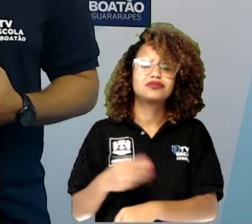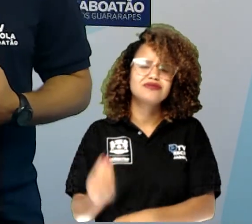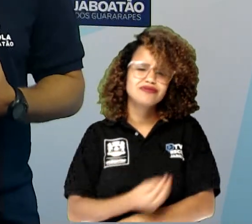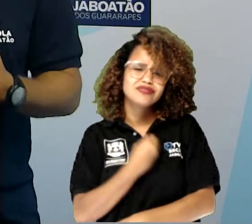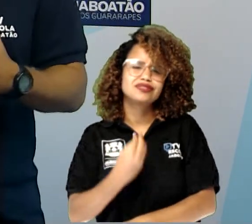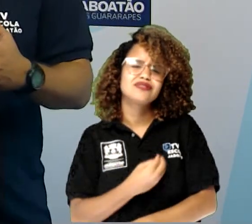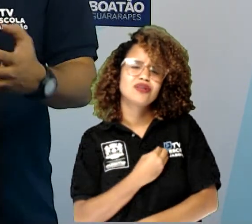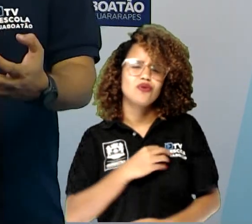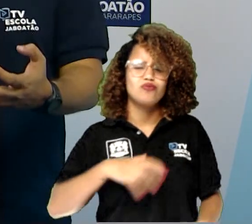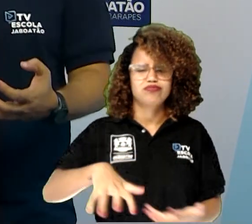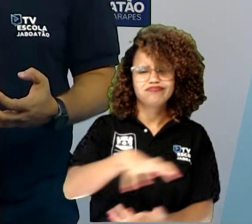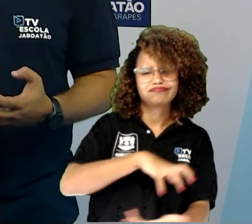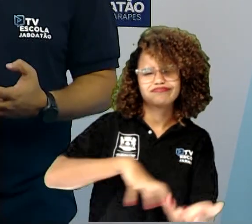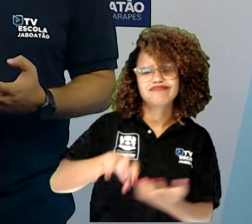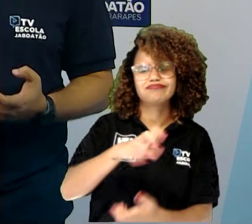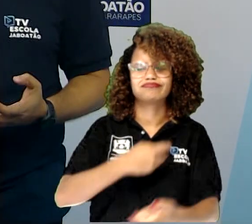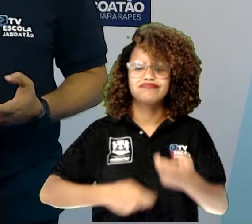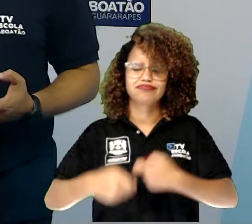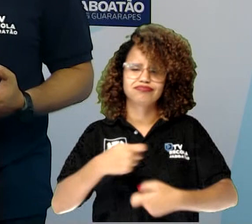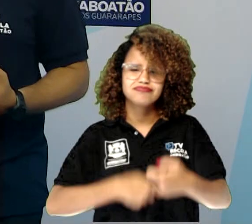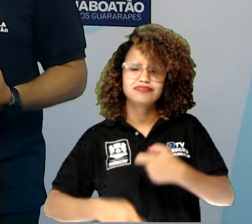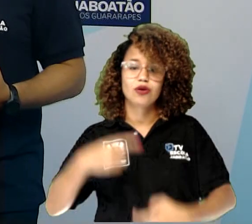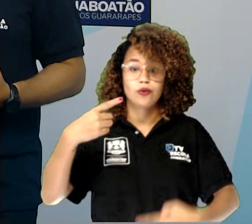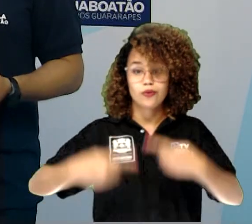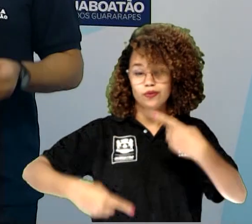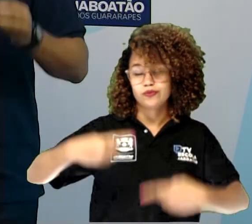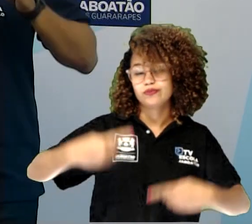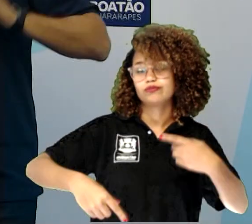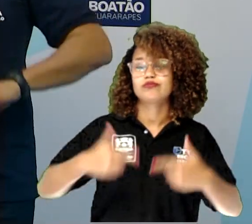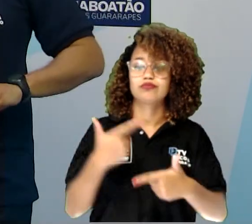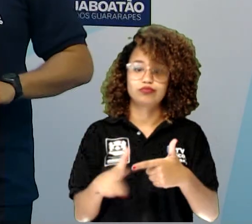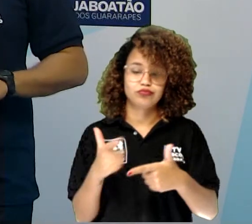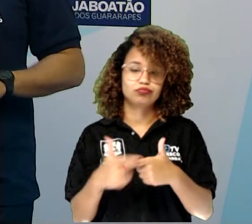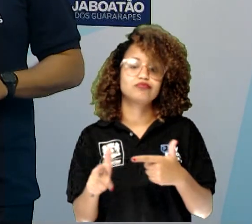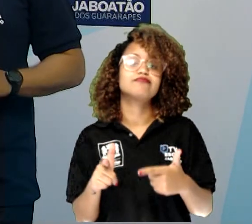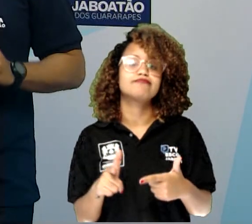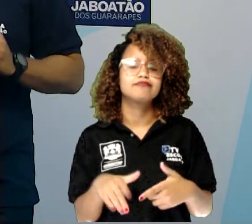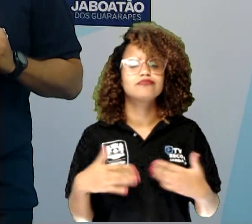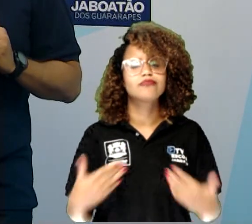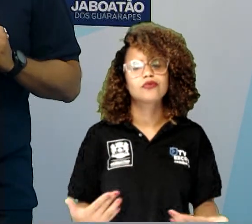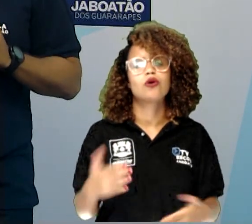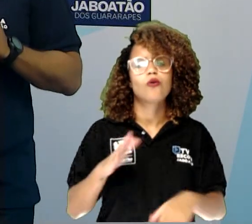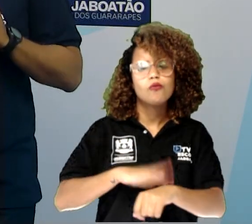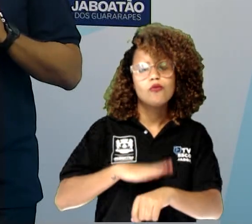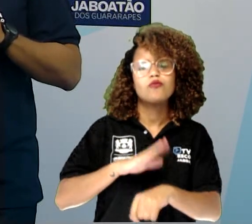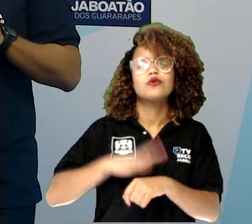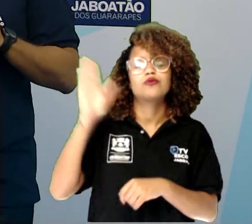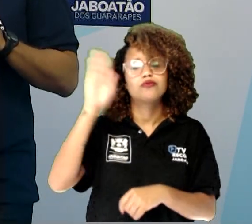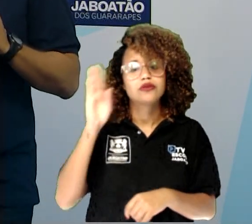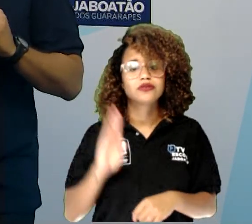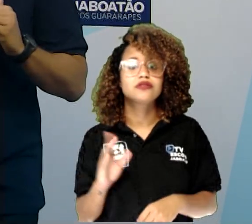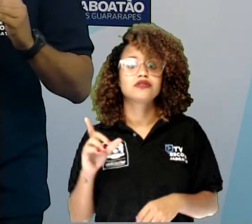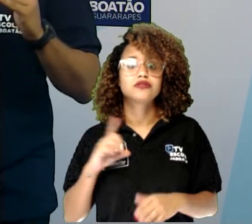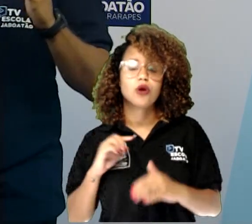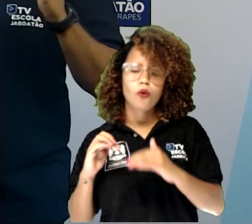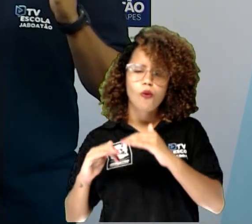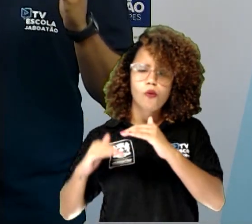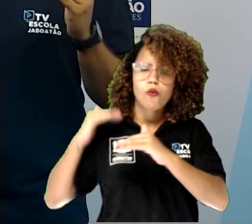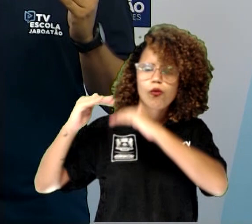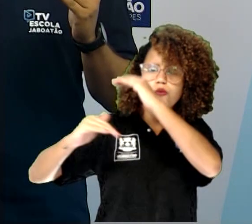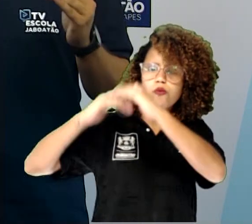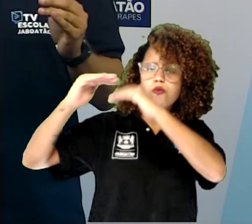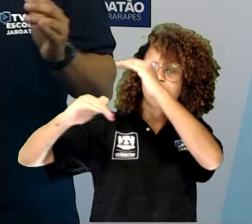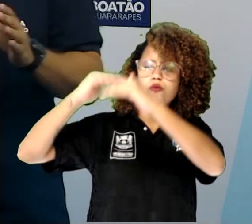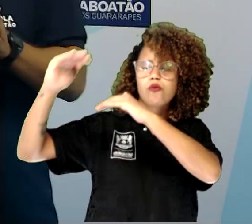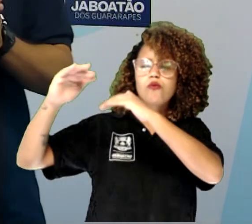crises econômicas, instabilidades políticas, no mesmo momento que o Brasil estava vivenciando ali o auge do ciclo